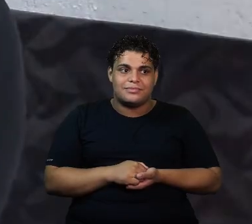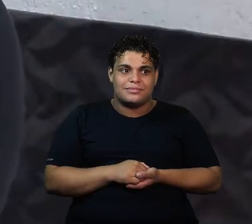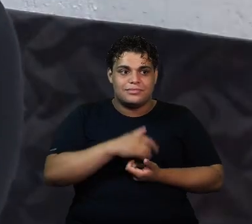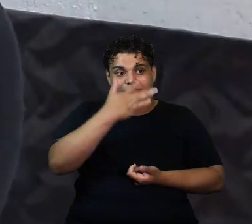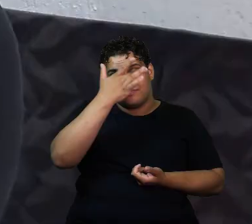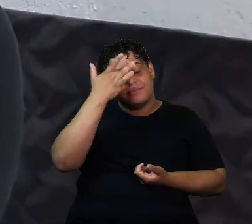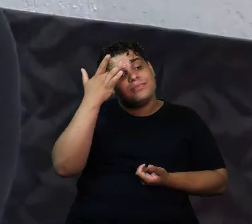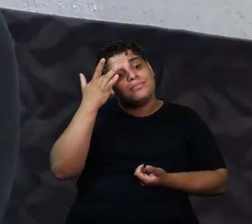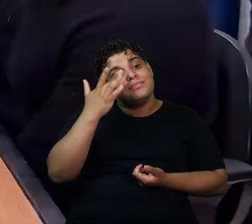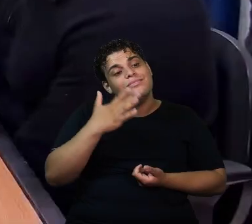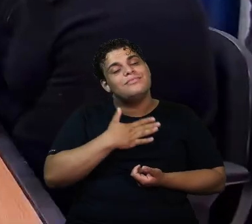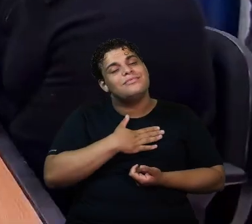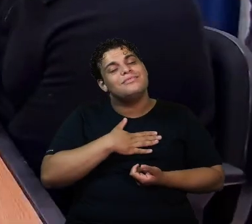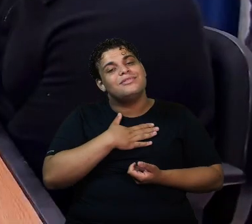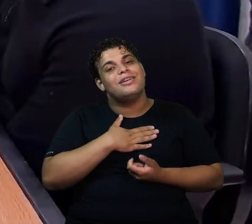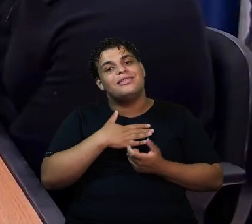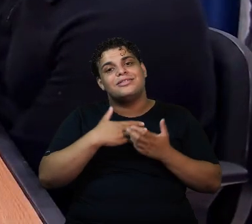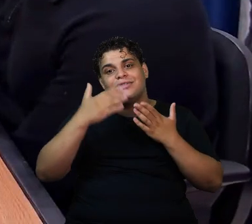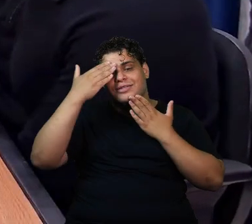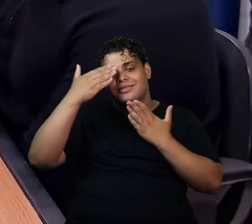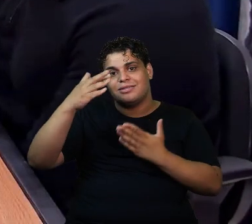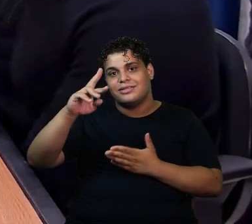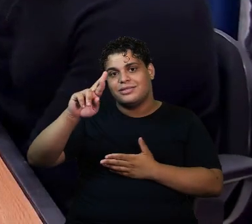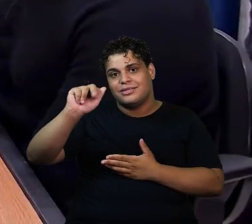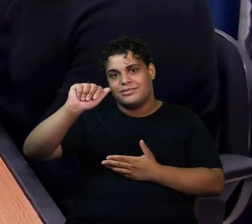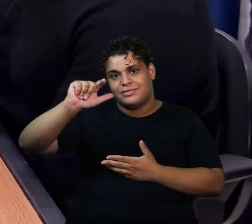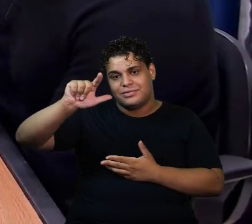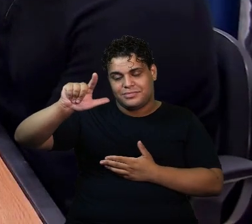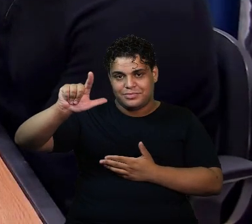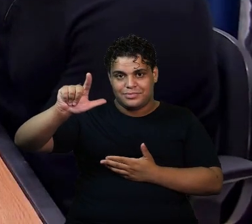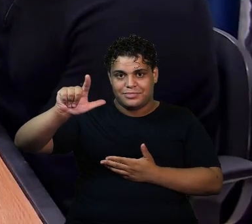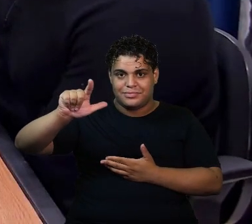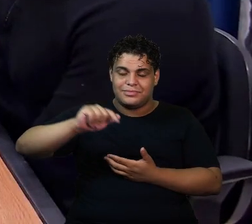Gostaria de agradecer, né, ao Rafael